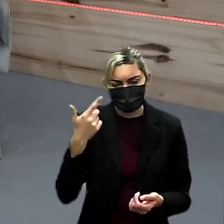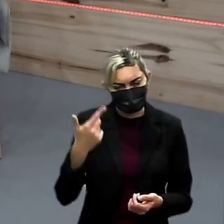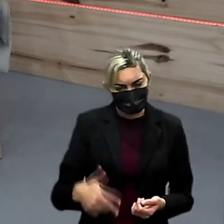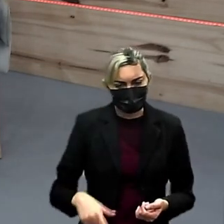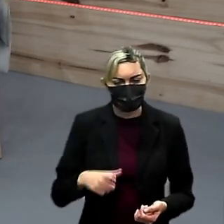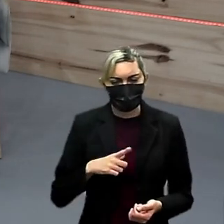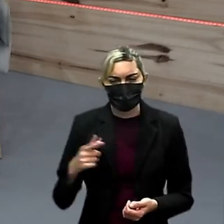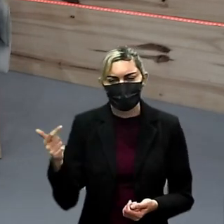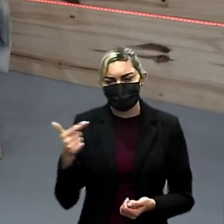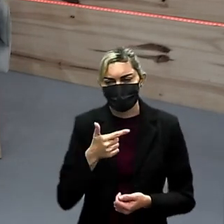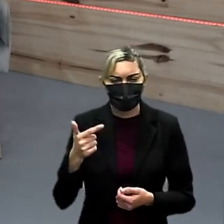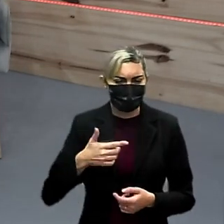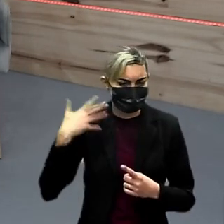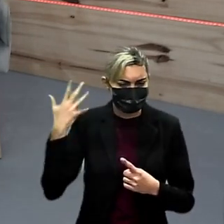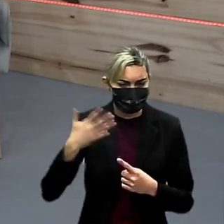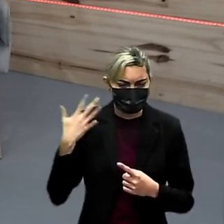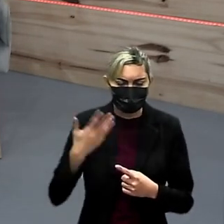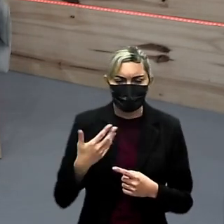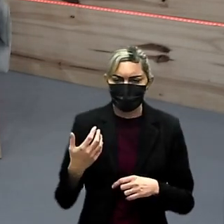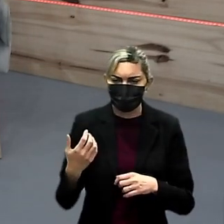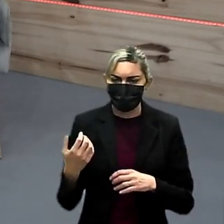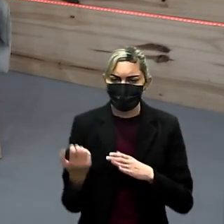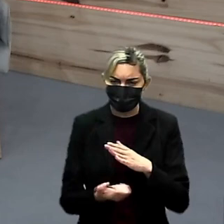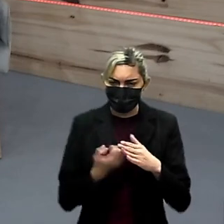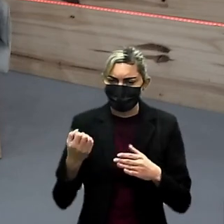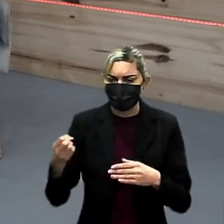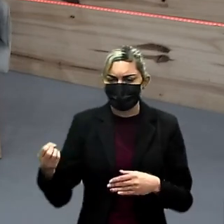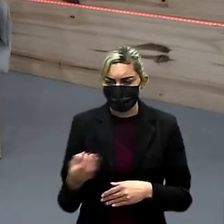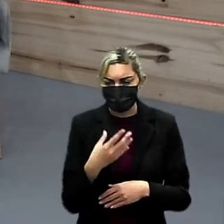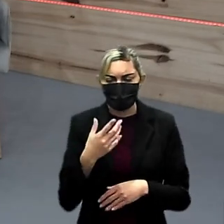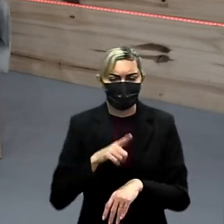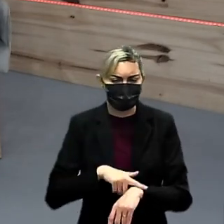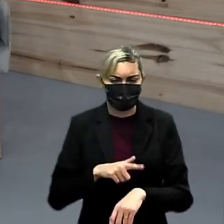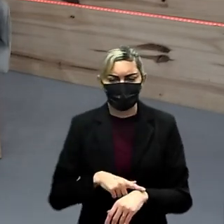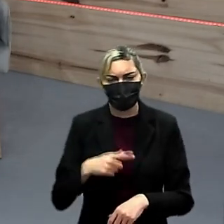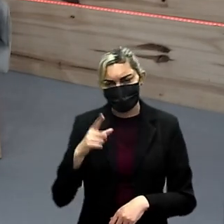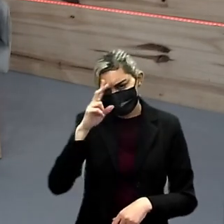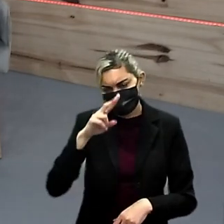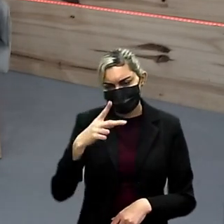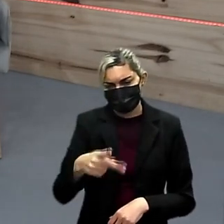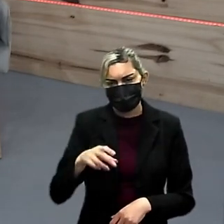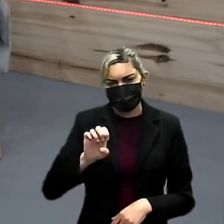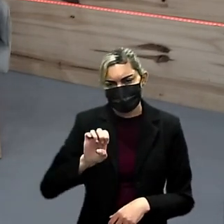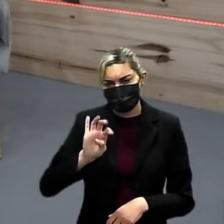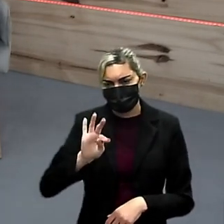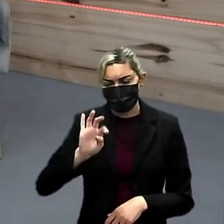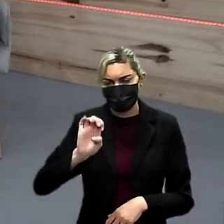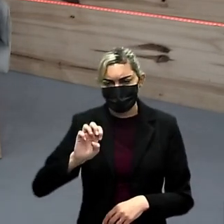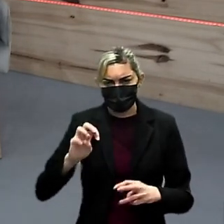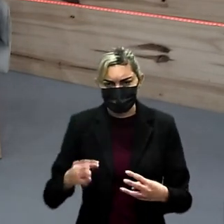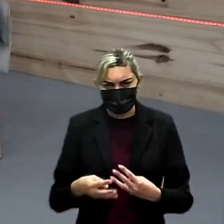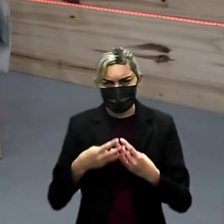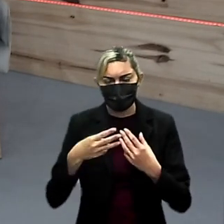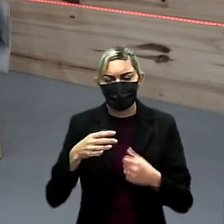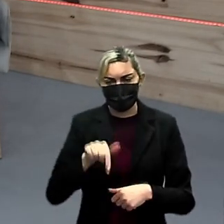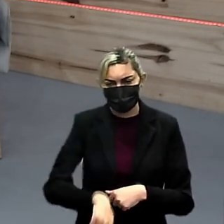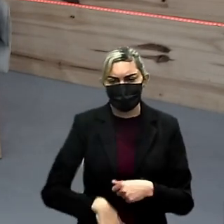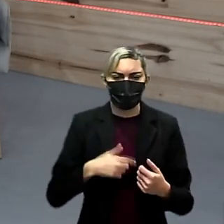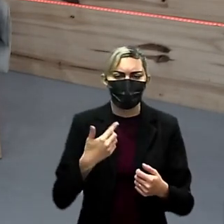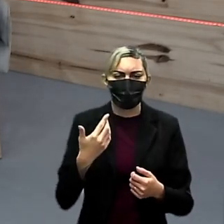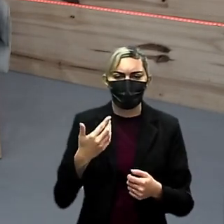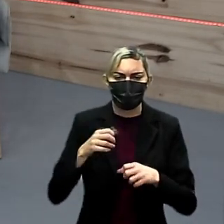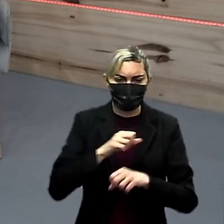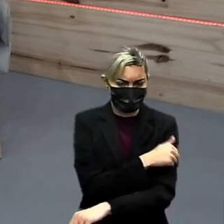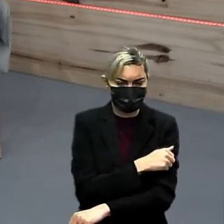novamente, a segunda palestra, que é a Empresa Os Novos Tempos. Lembrando aí, vocês alunos da ETEPAC, que tem um desafio aí proposto,